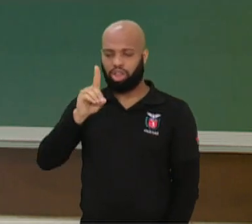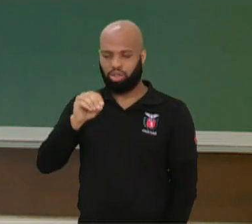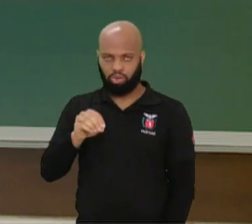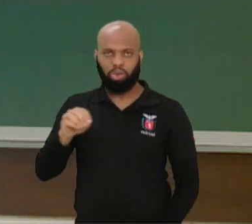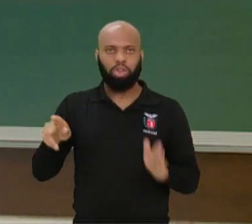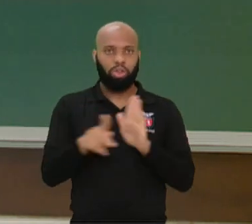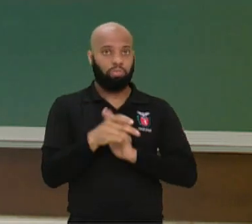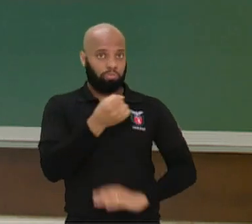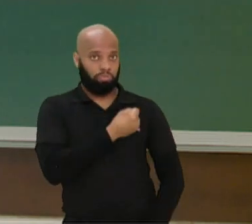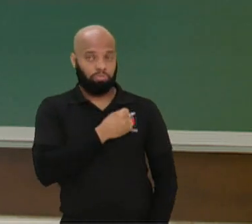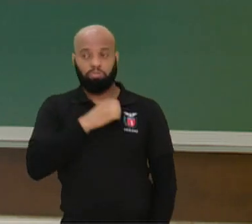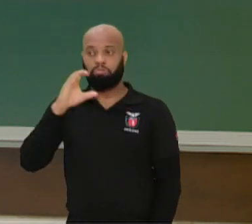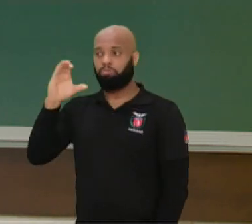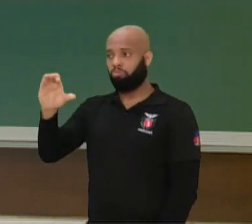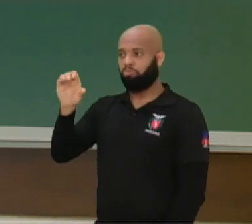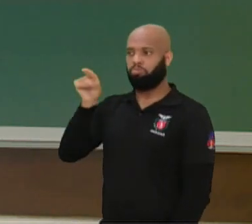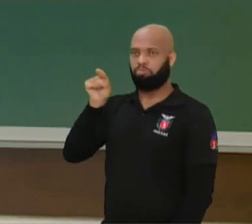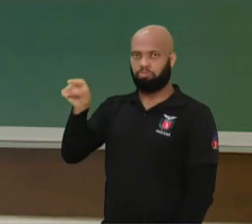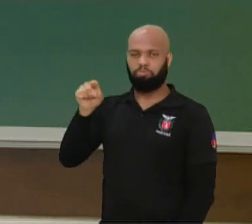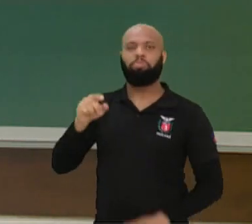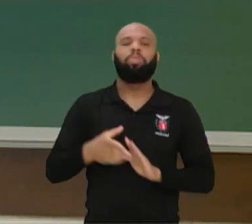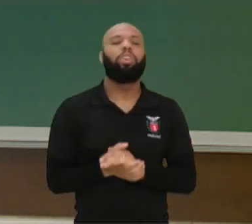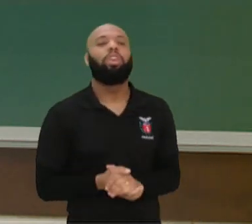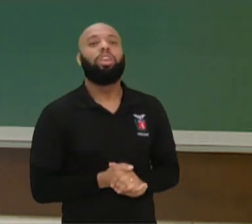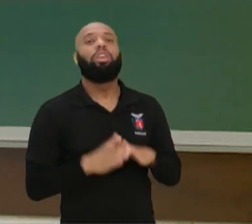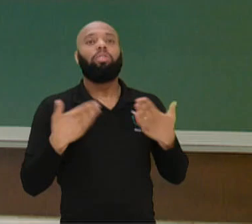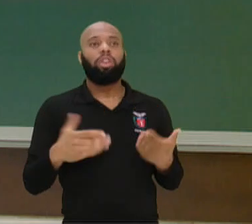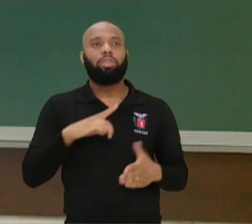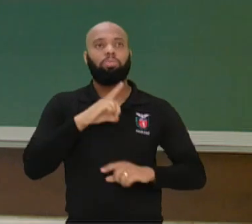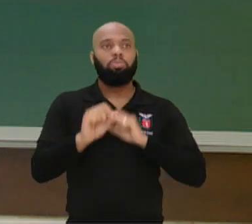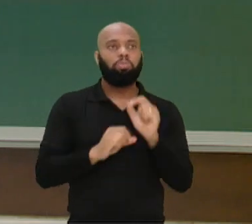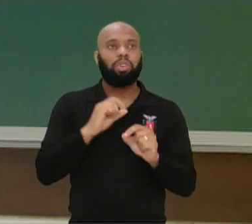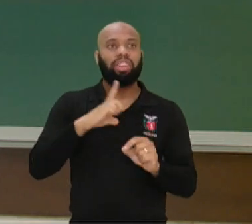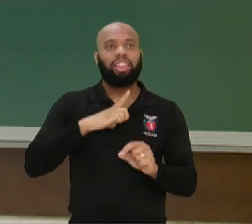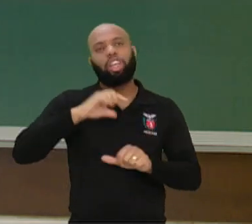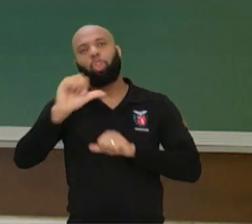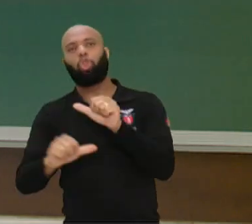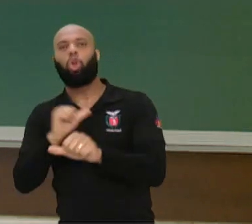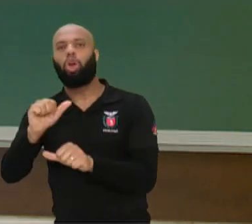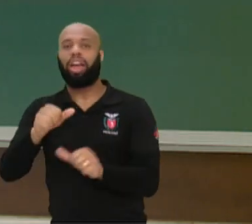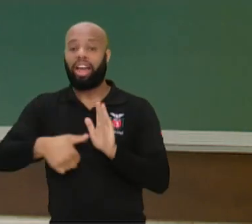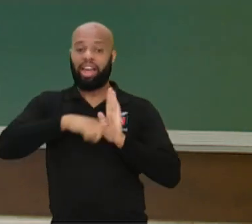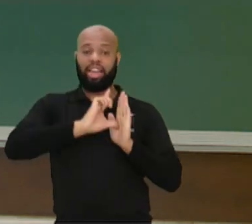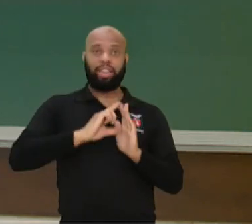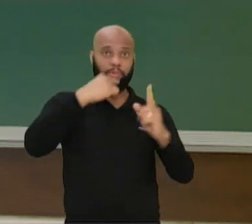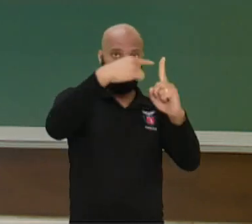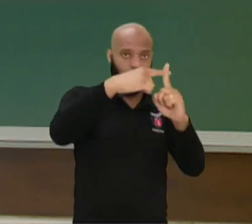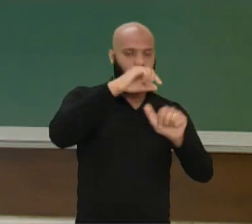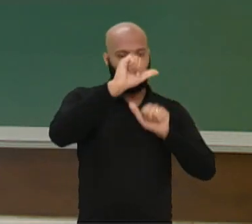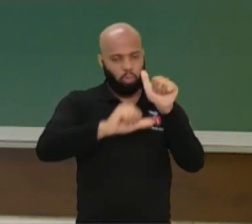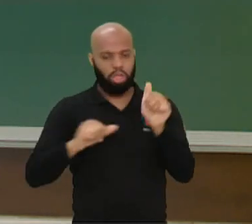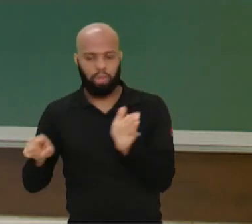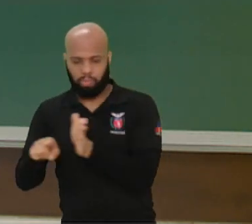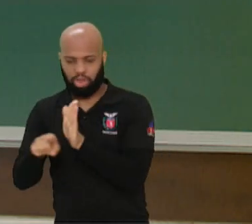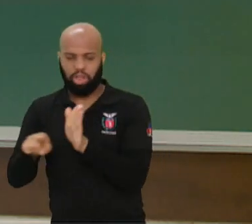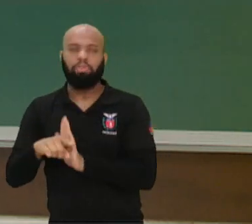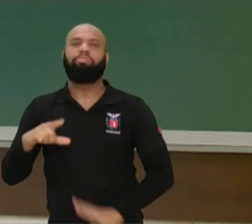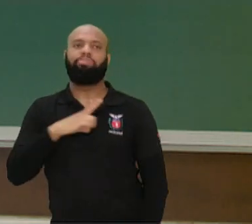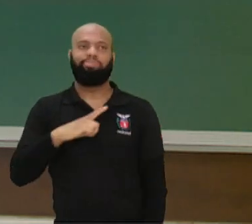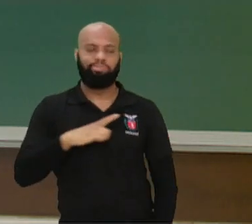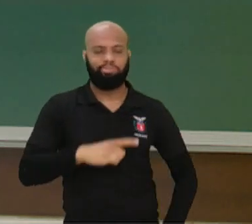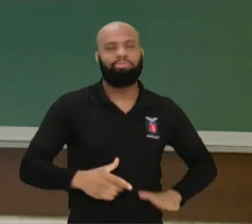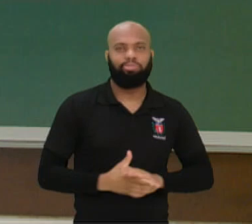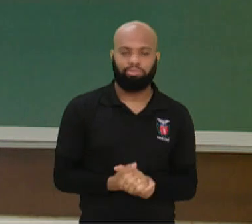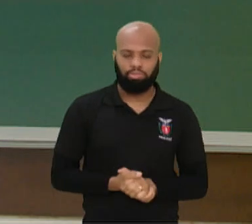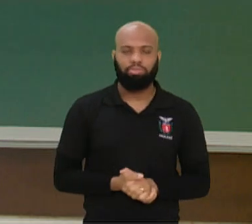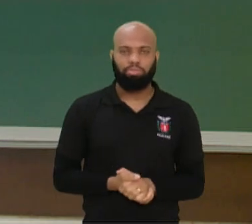conjugado do número complexo Z. E aí, o sinal oposto na parte imaginária. Então, aqui eu tenho número